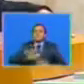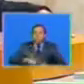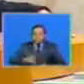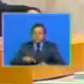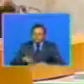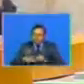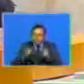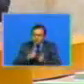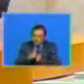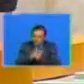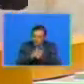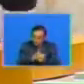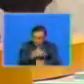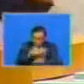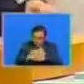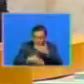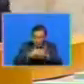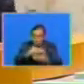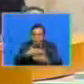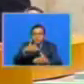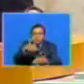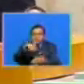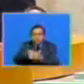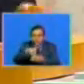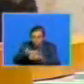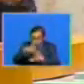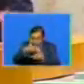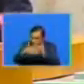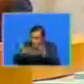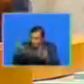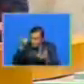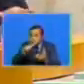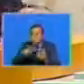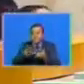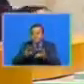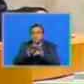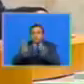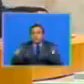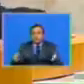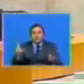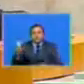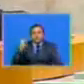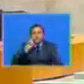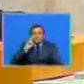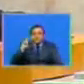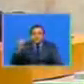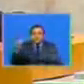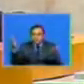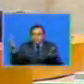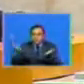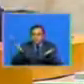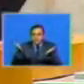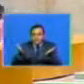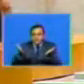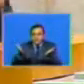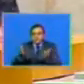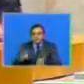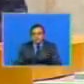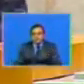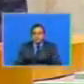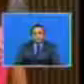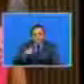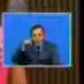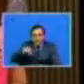persegui um processo que nos trouxesse minimamente a este ambiente no dia de hoje.